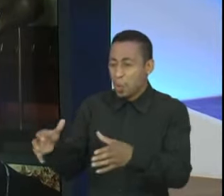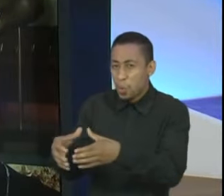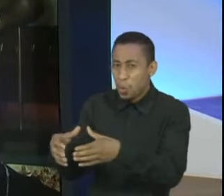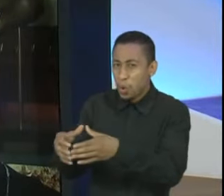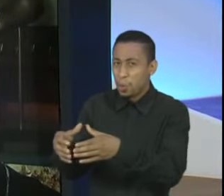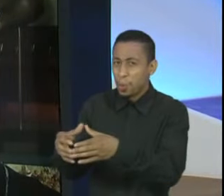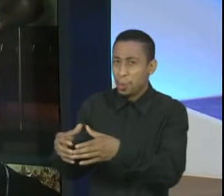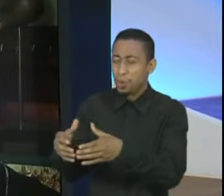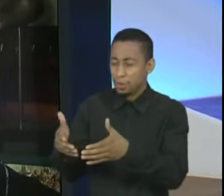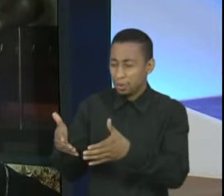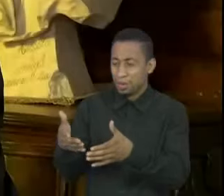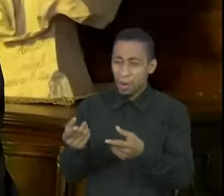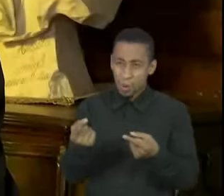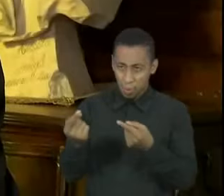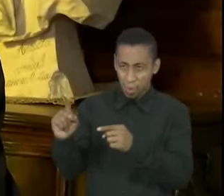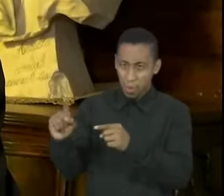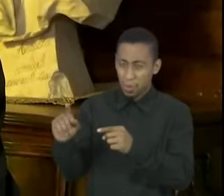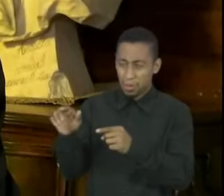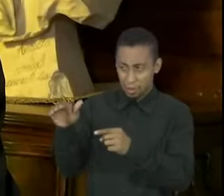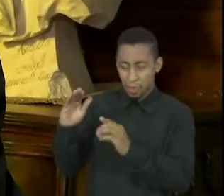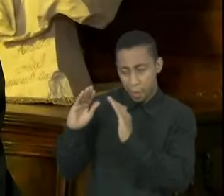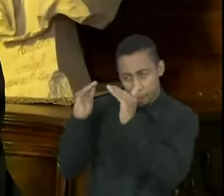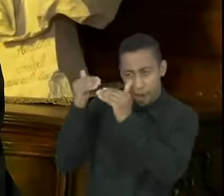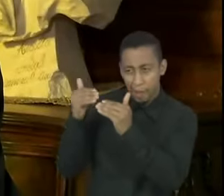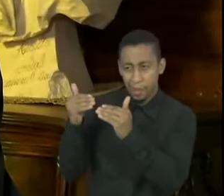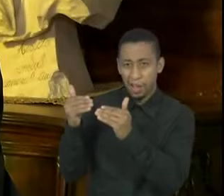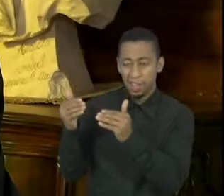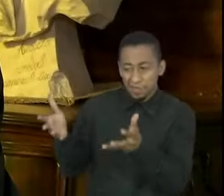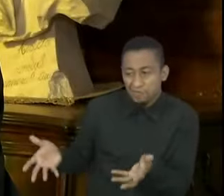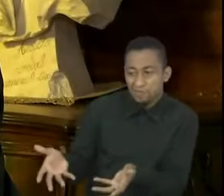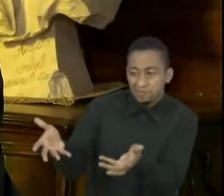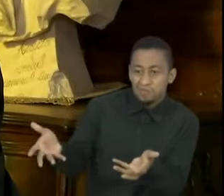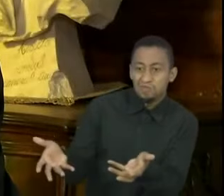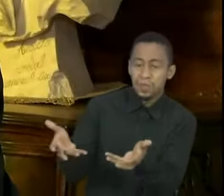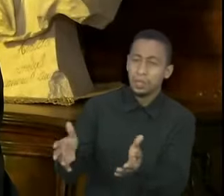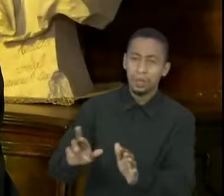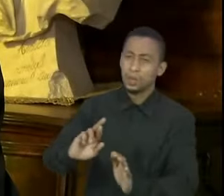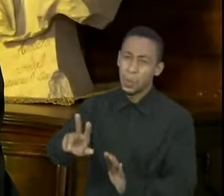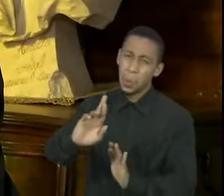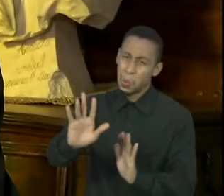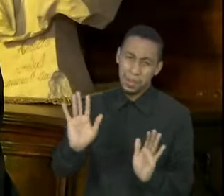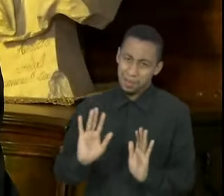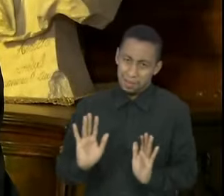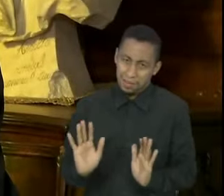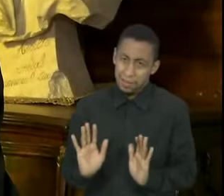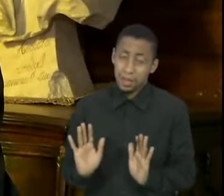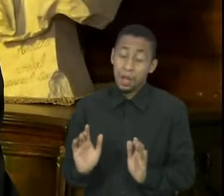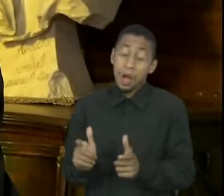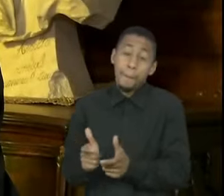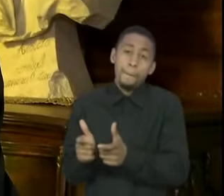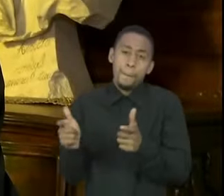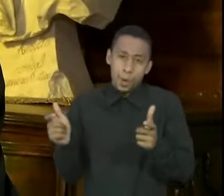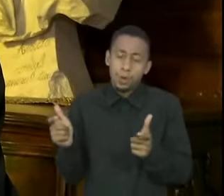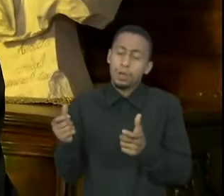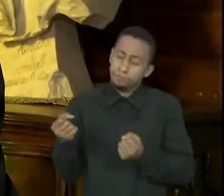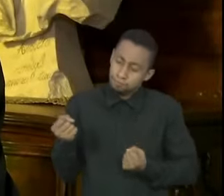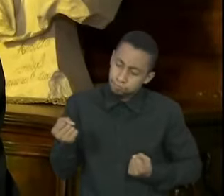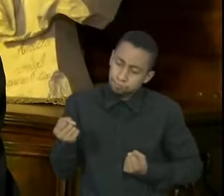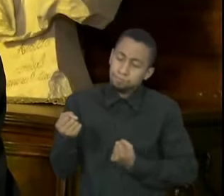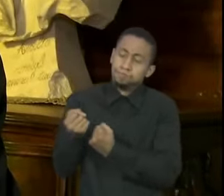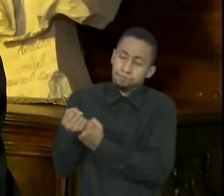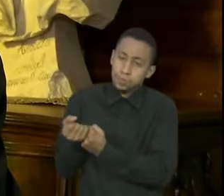grupo não é tão numeroso A grande maioria das pessoas estão tranquilamente com Papa